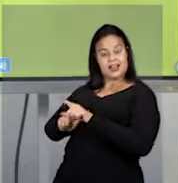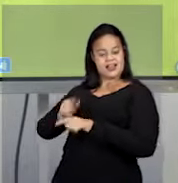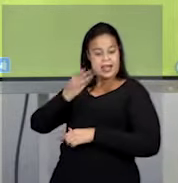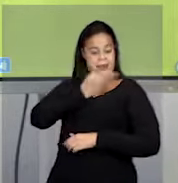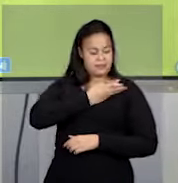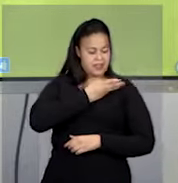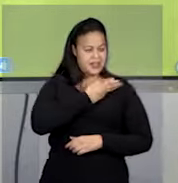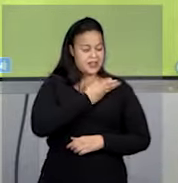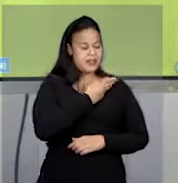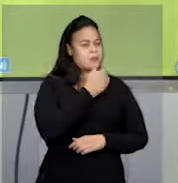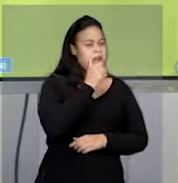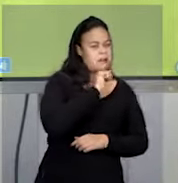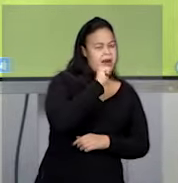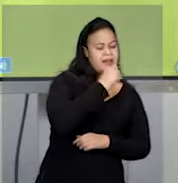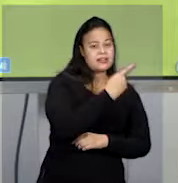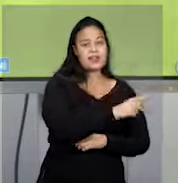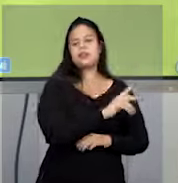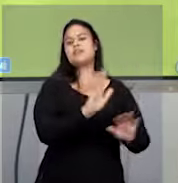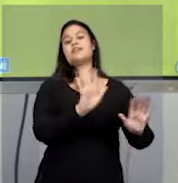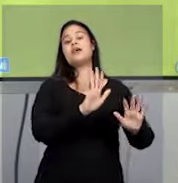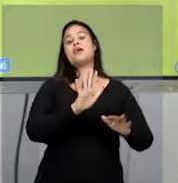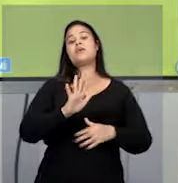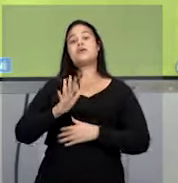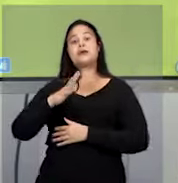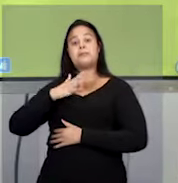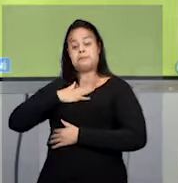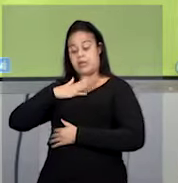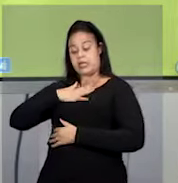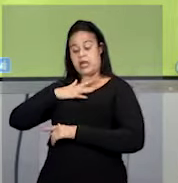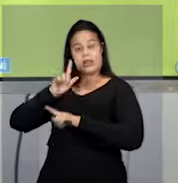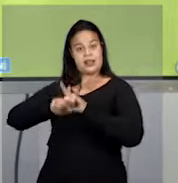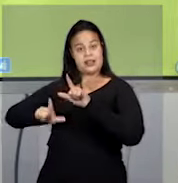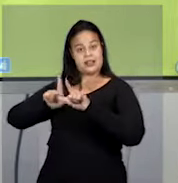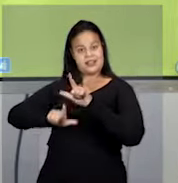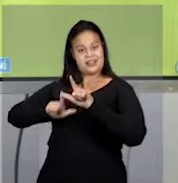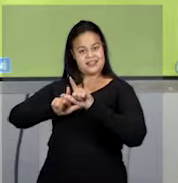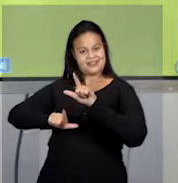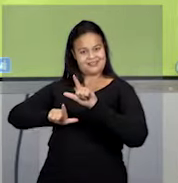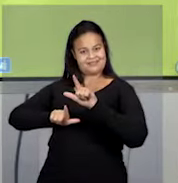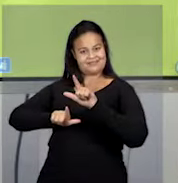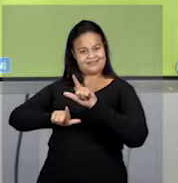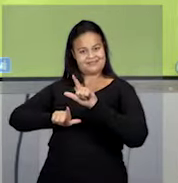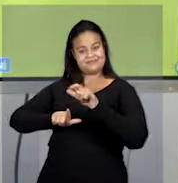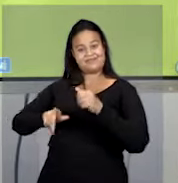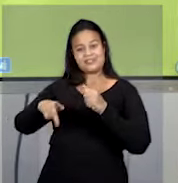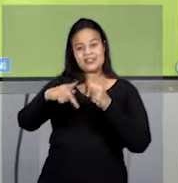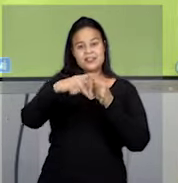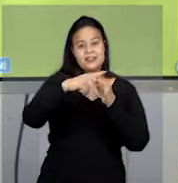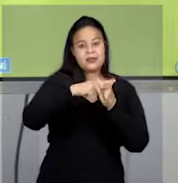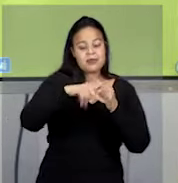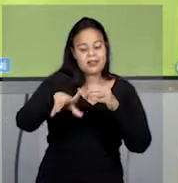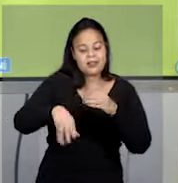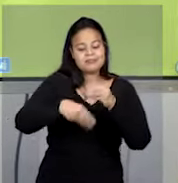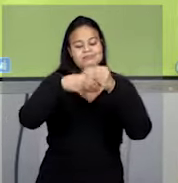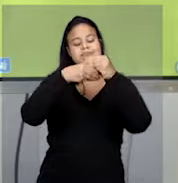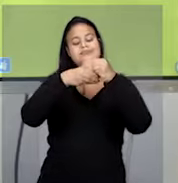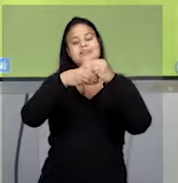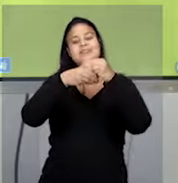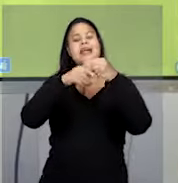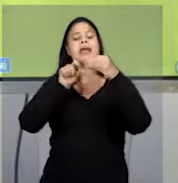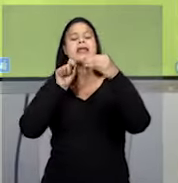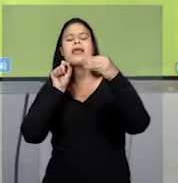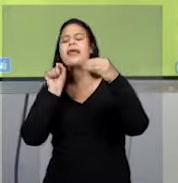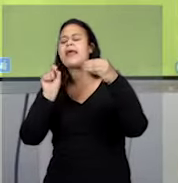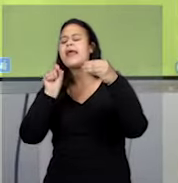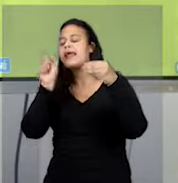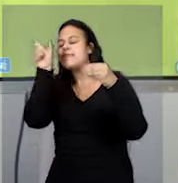nem da mamãe dela, mas ela está falando da letra dela. Então o pronome também está com a função de complementar de quem,